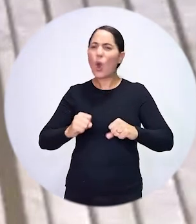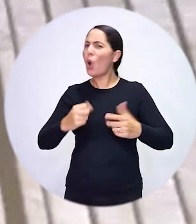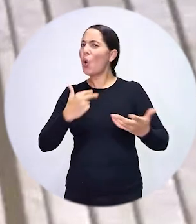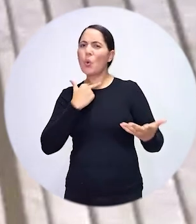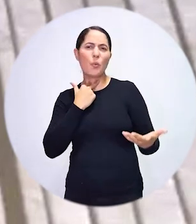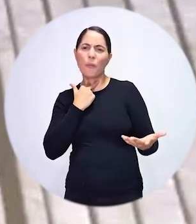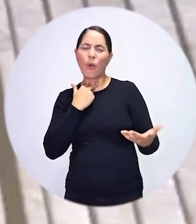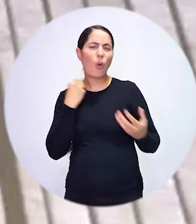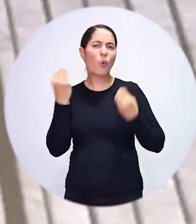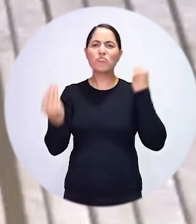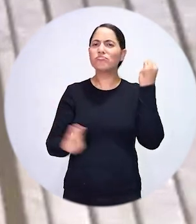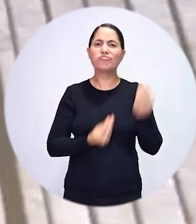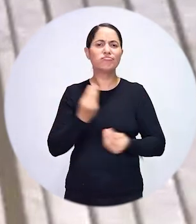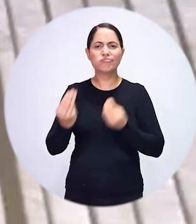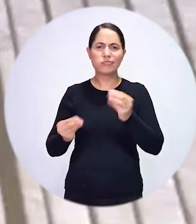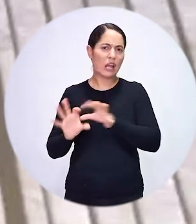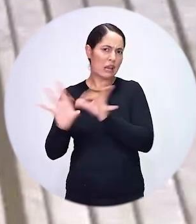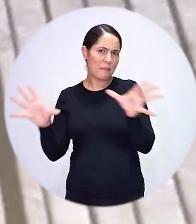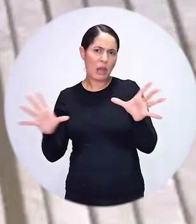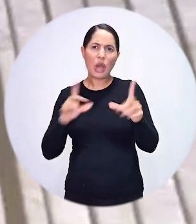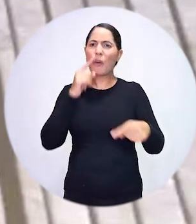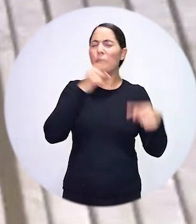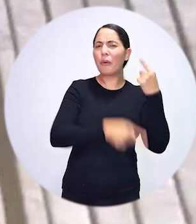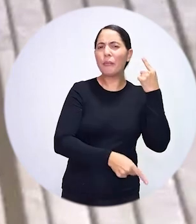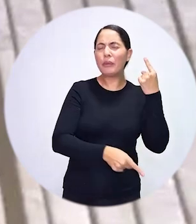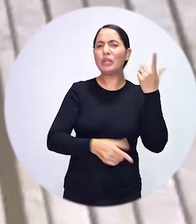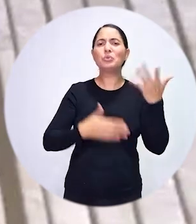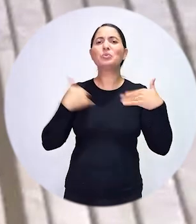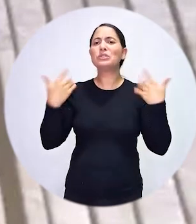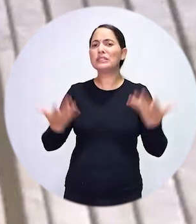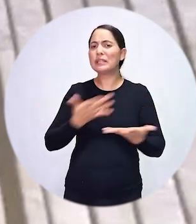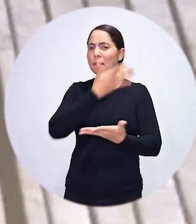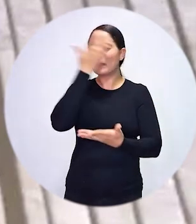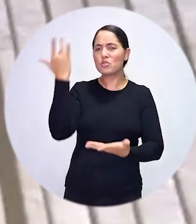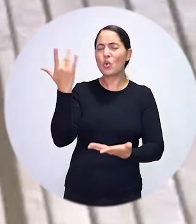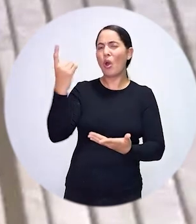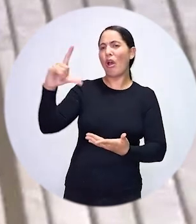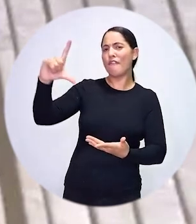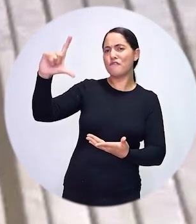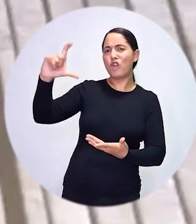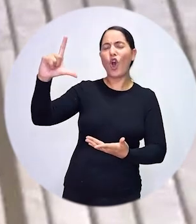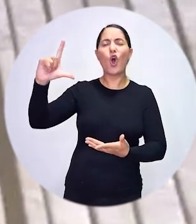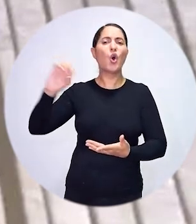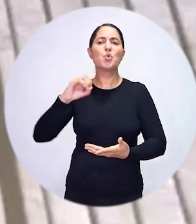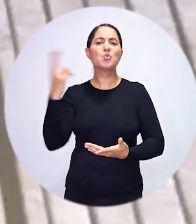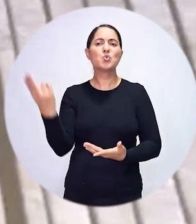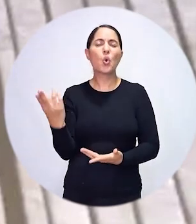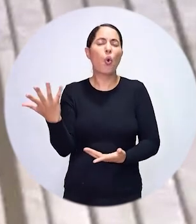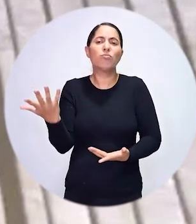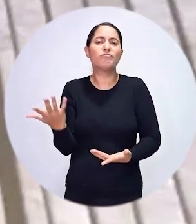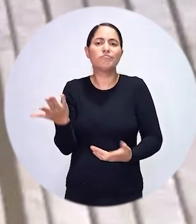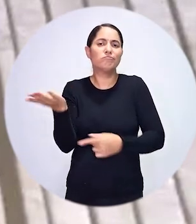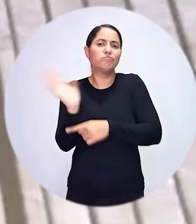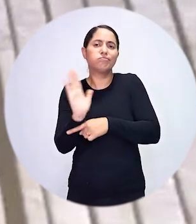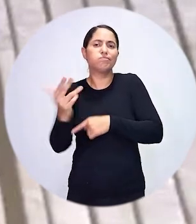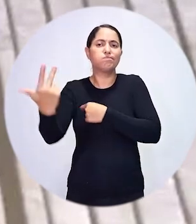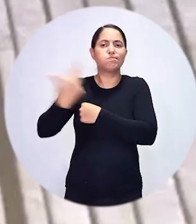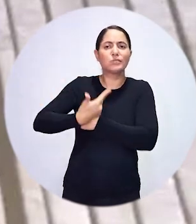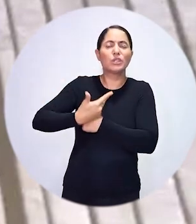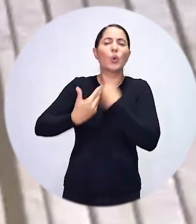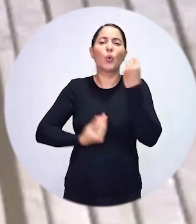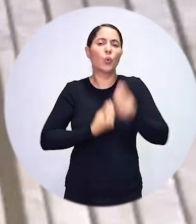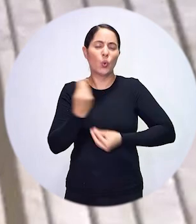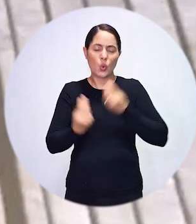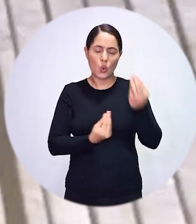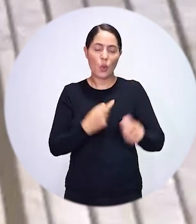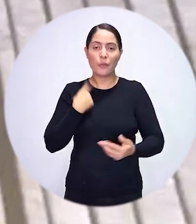aí por todo o Brasil. Se é permitido ou não fazer selfie ou vídeo durante a nossa atuação.